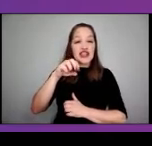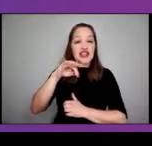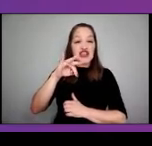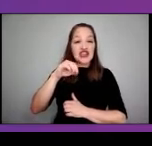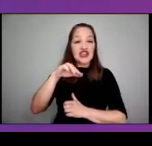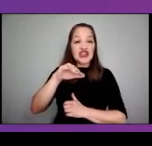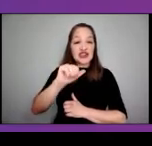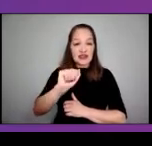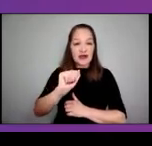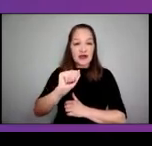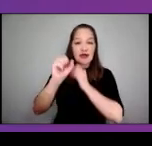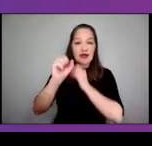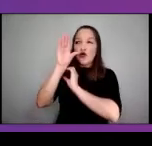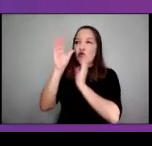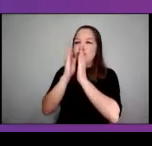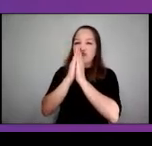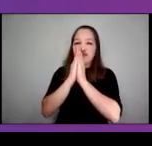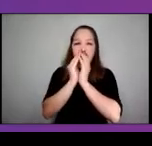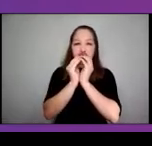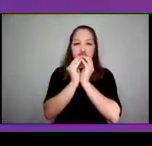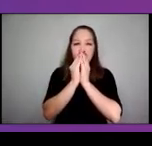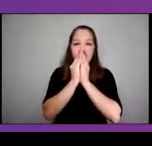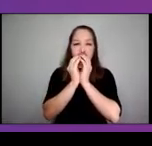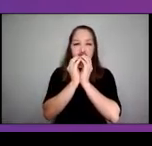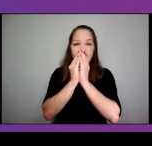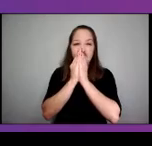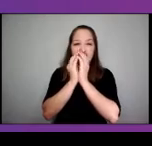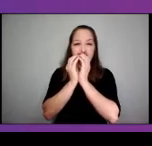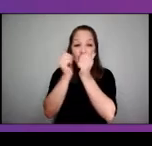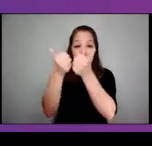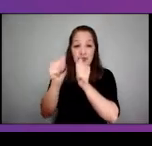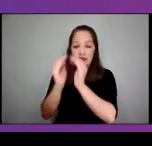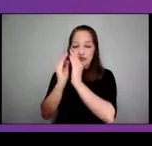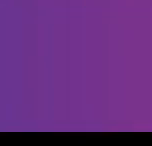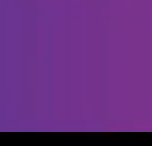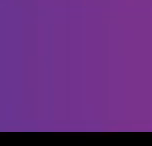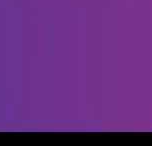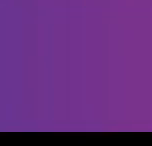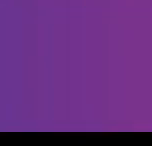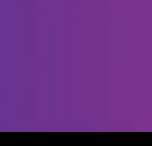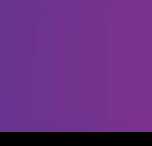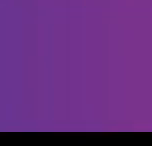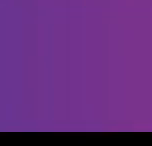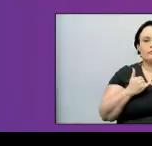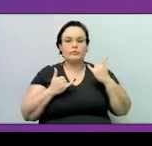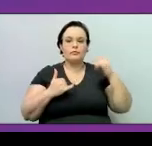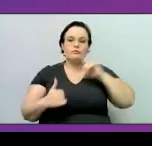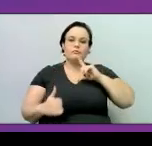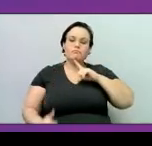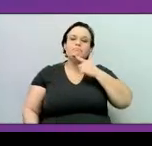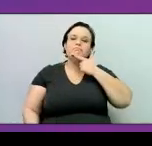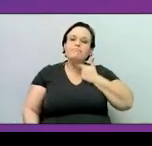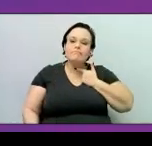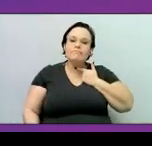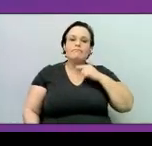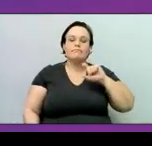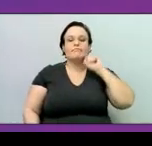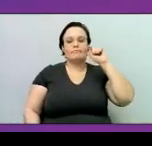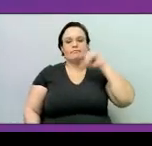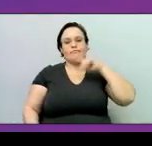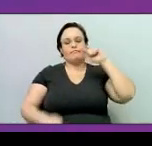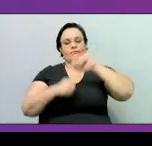tempo todo e nada permanece na verdade é um jogo uma brincadeira porque eu tinha receio de se você desejo de de fazer uma câmara